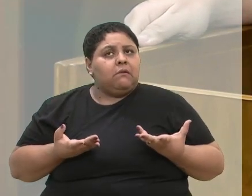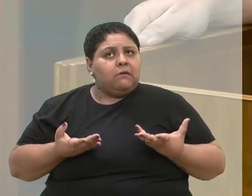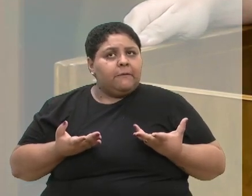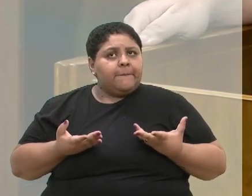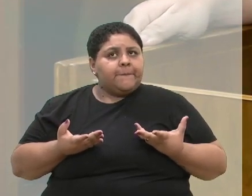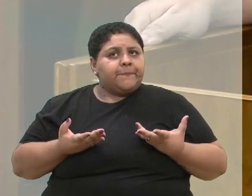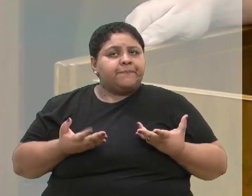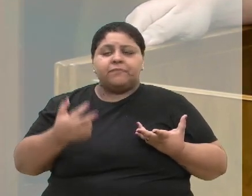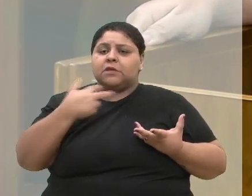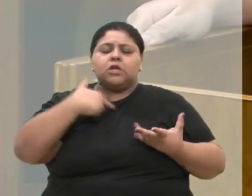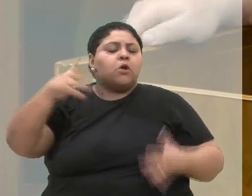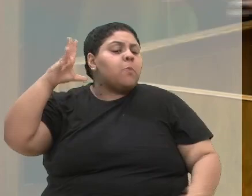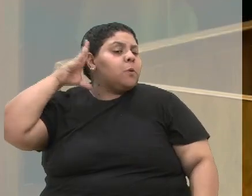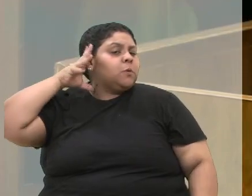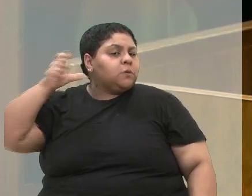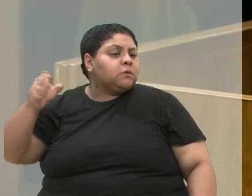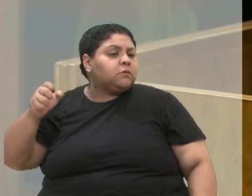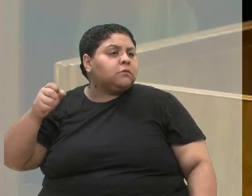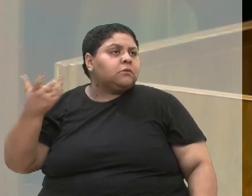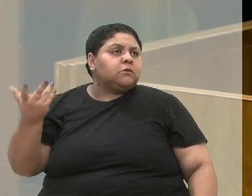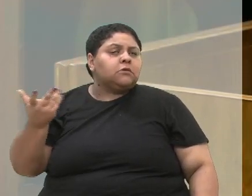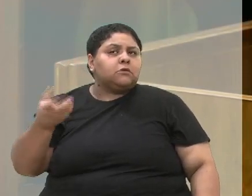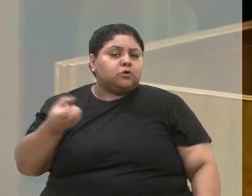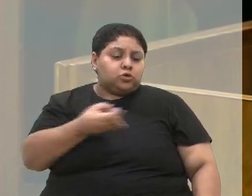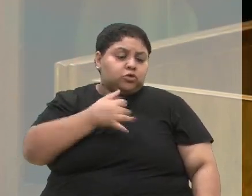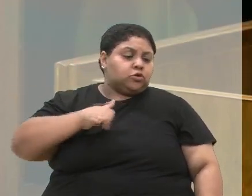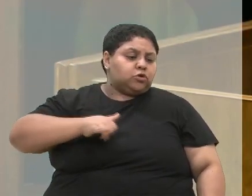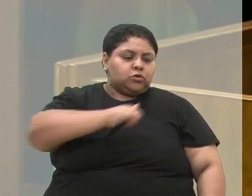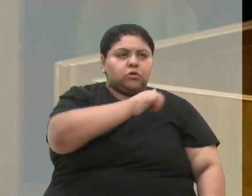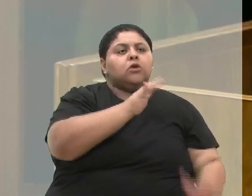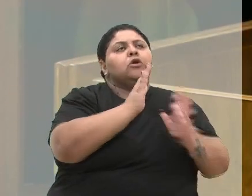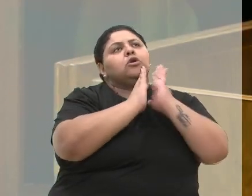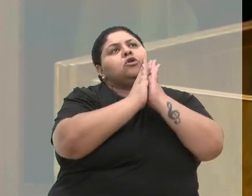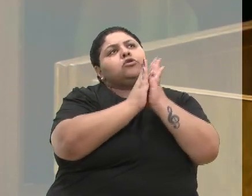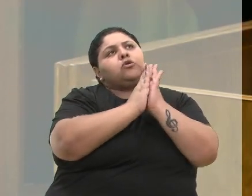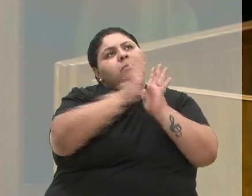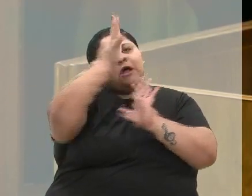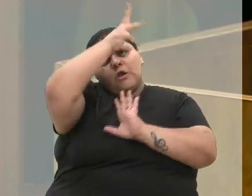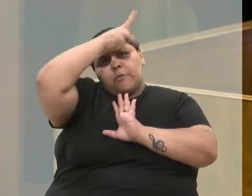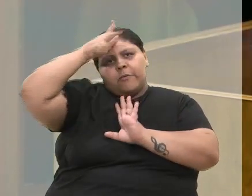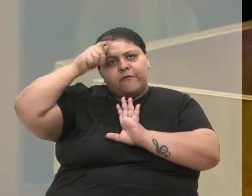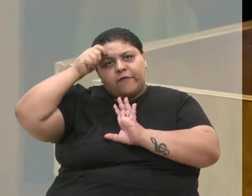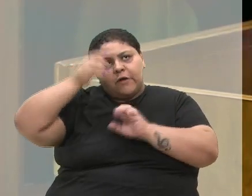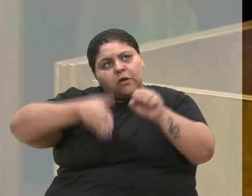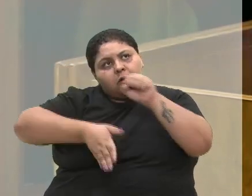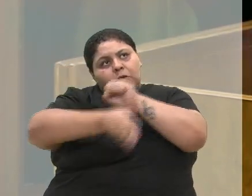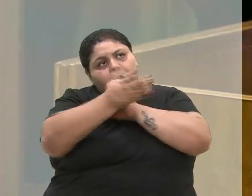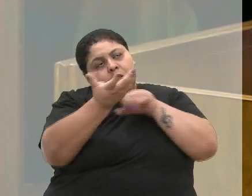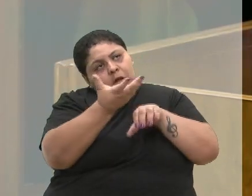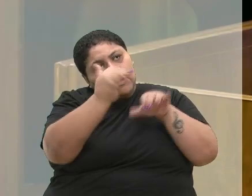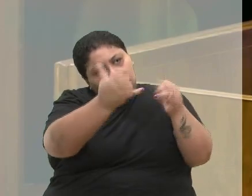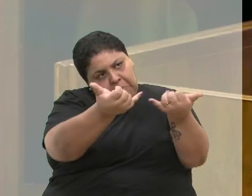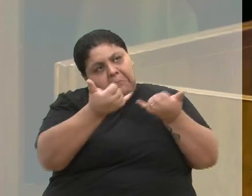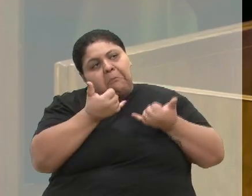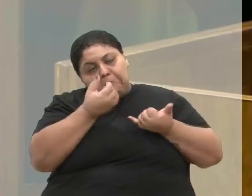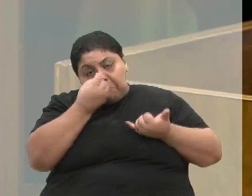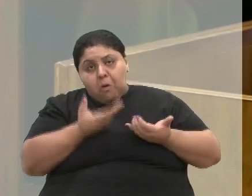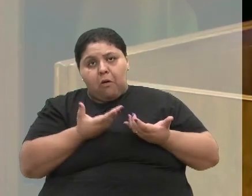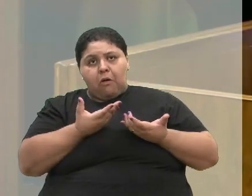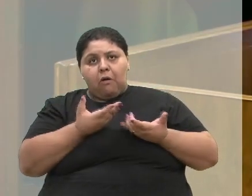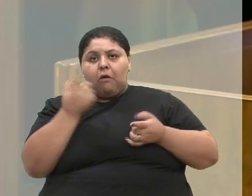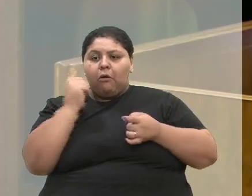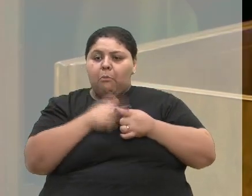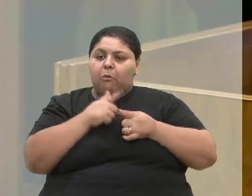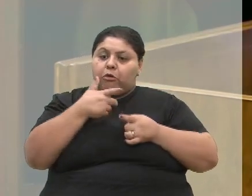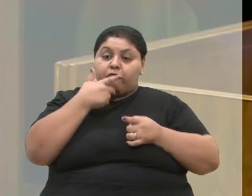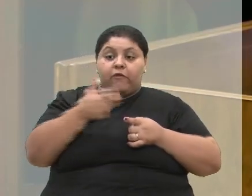Eu não posso escutar aqui sobre a questão do novo aeroporto. Tomara que agora o prefeito está indo a Brasília e nos traga uma notícia boa. Porque eu disse